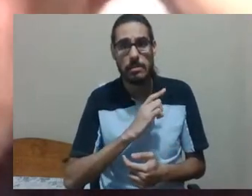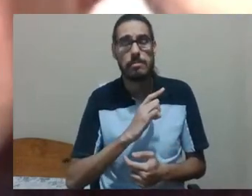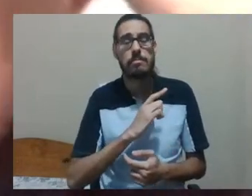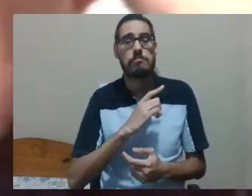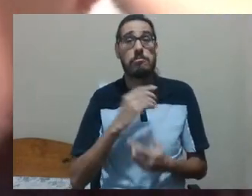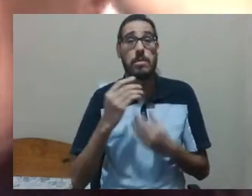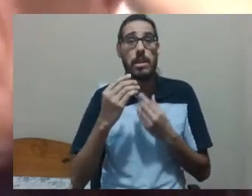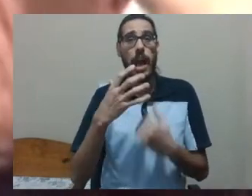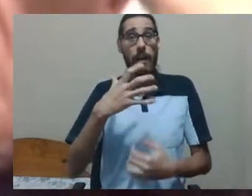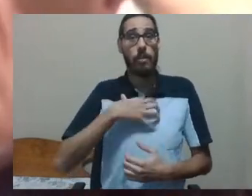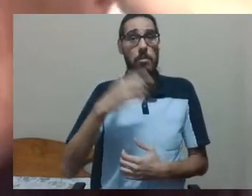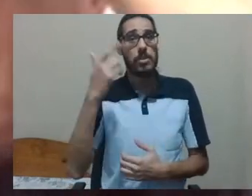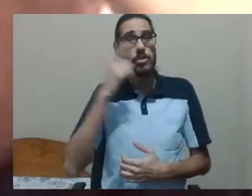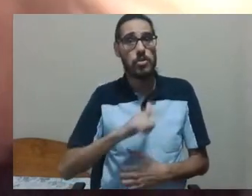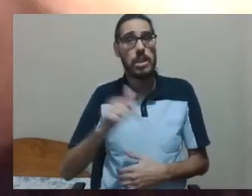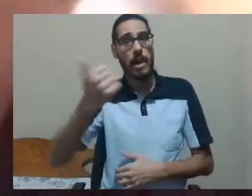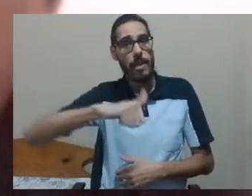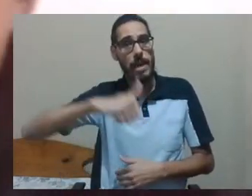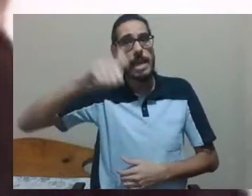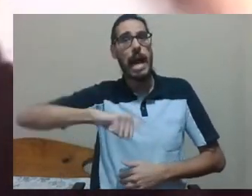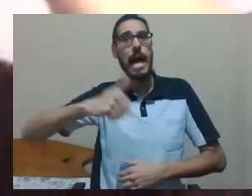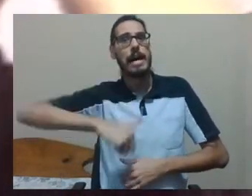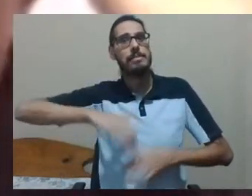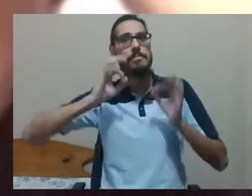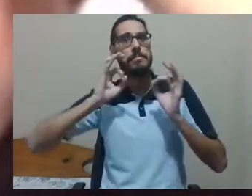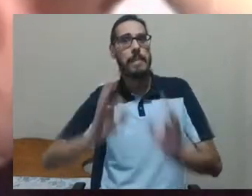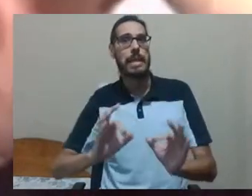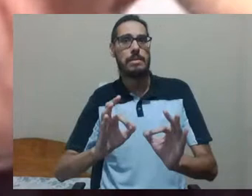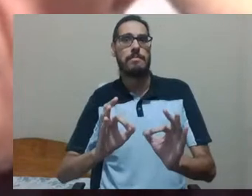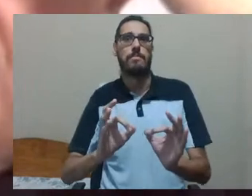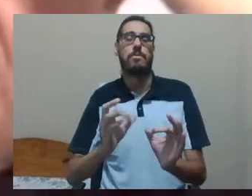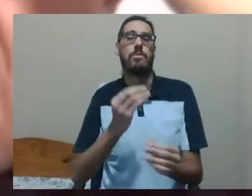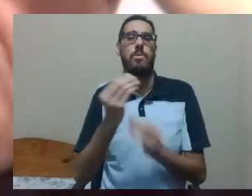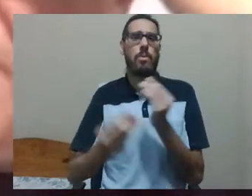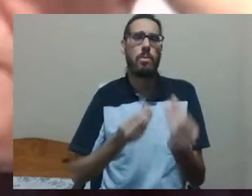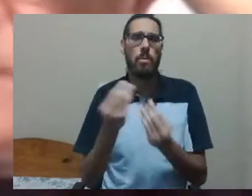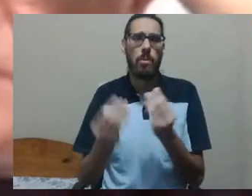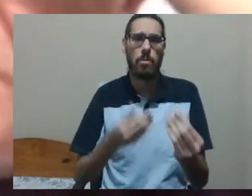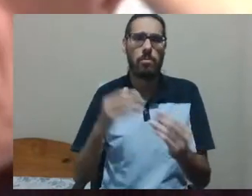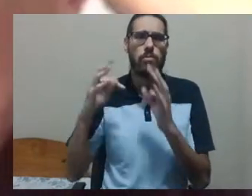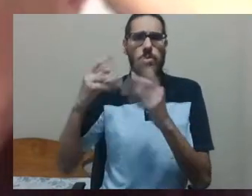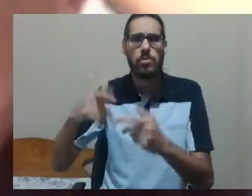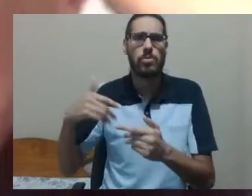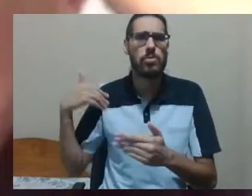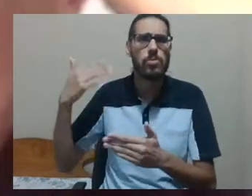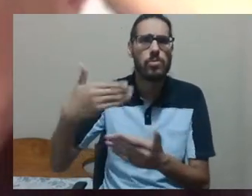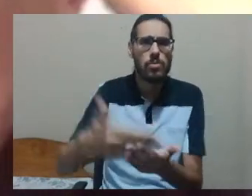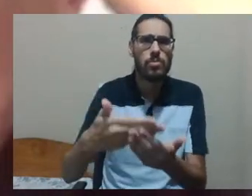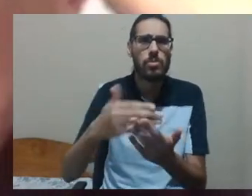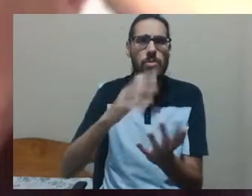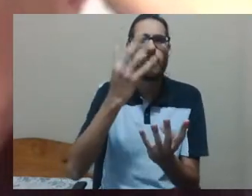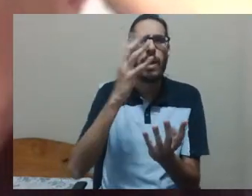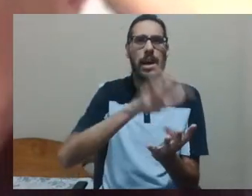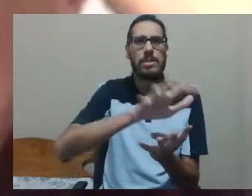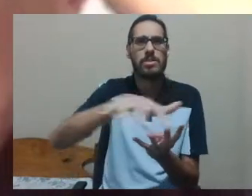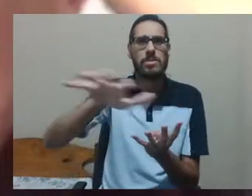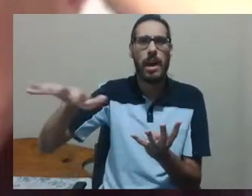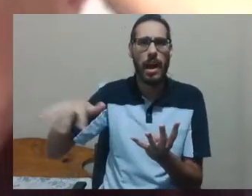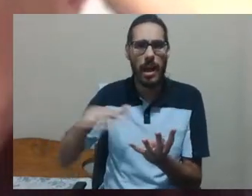avaliar a real situação das nossas, de tudo que nós temos nos nossos quatro campos, tá?